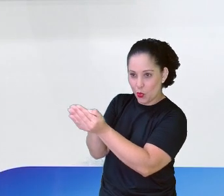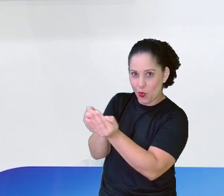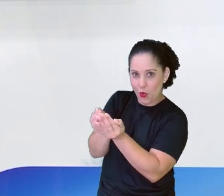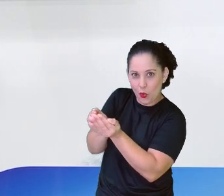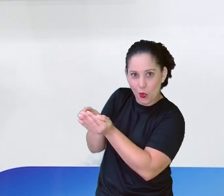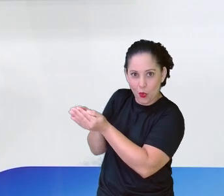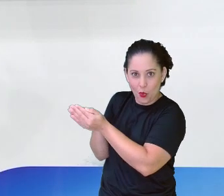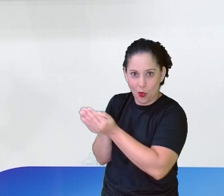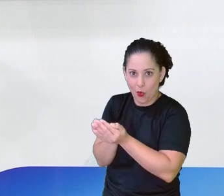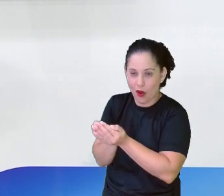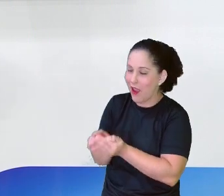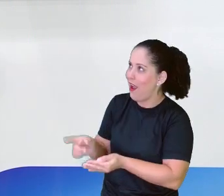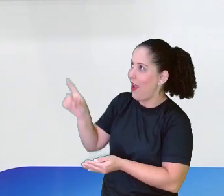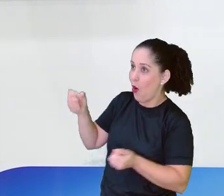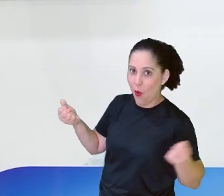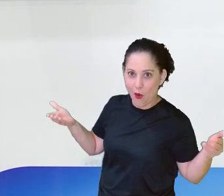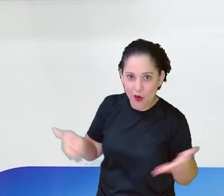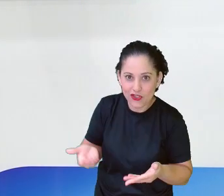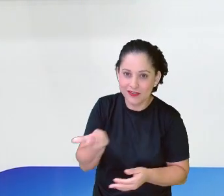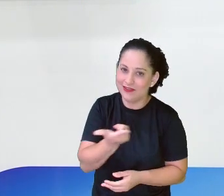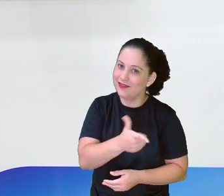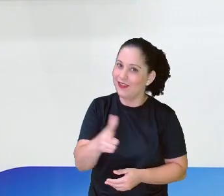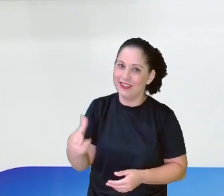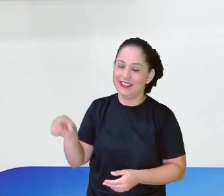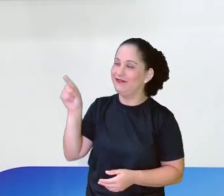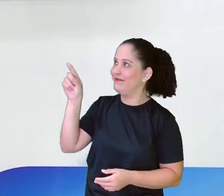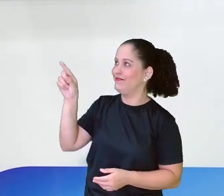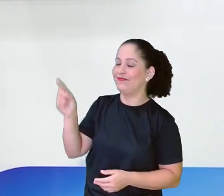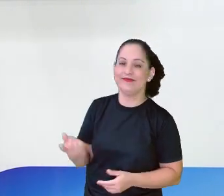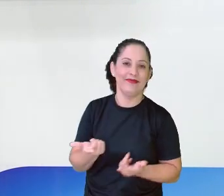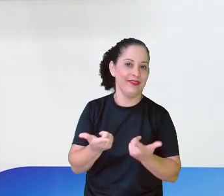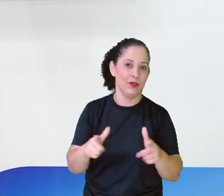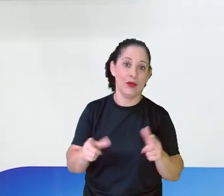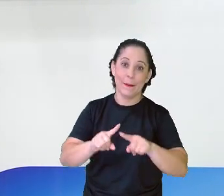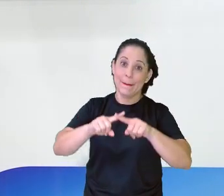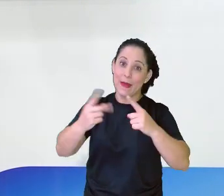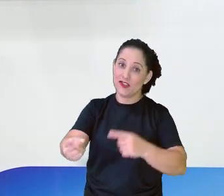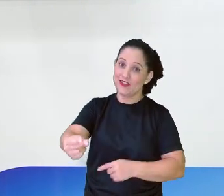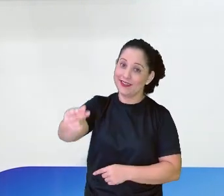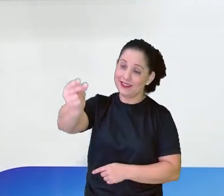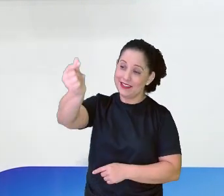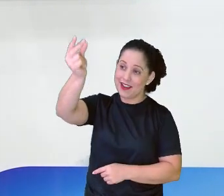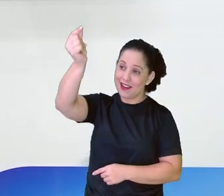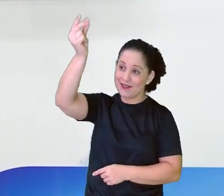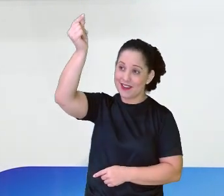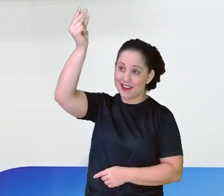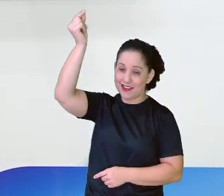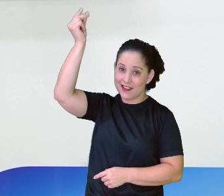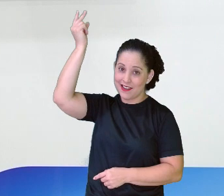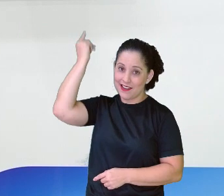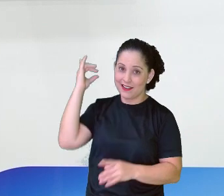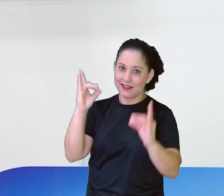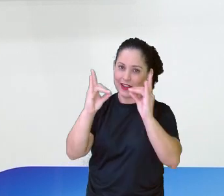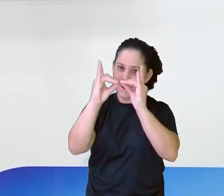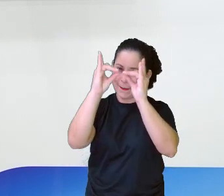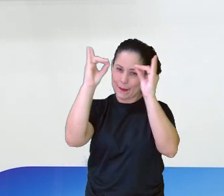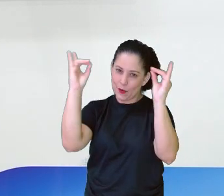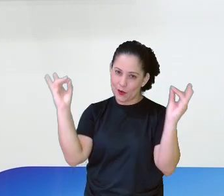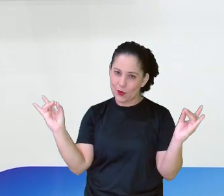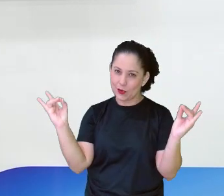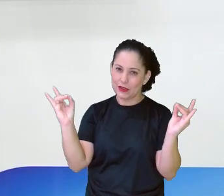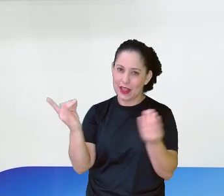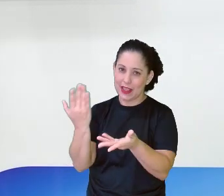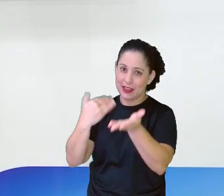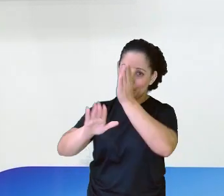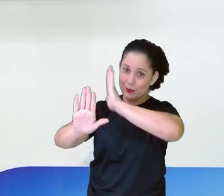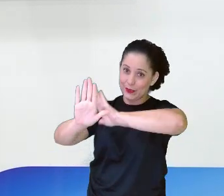mais esse tipo de navio rondando aqui na nossa cidade. Mas antigamente, no período que essa foto foi tirada,